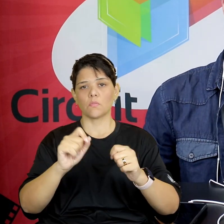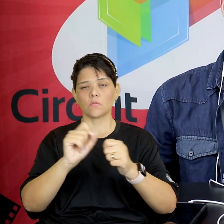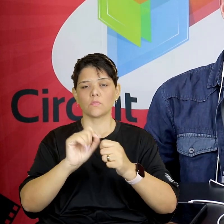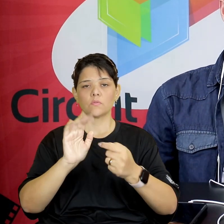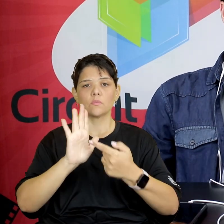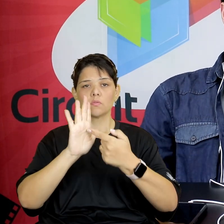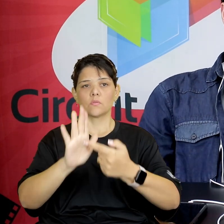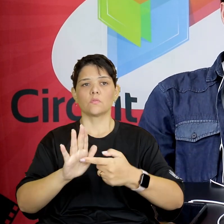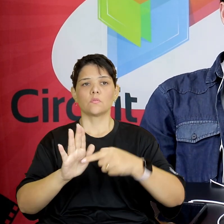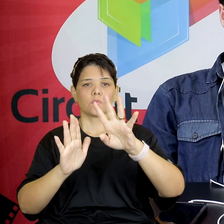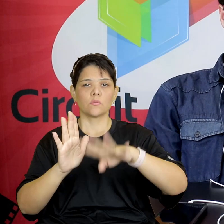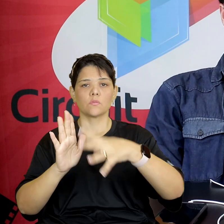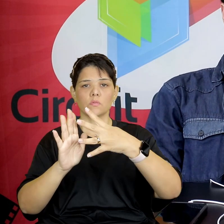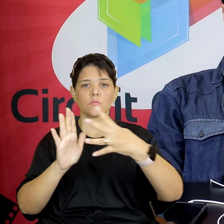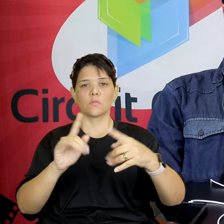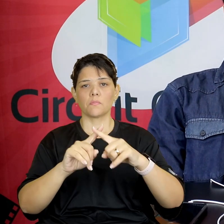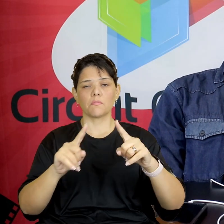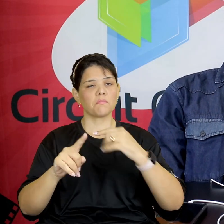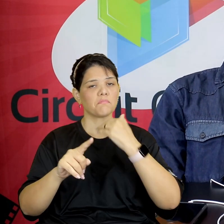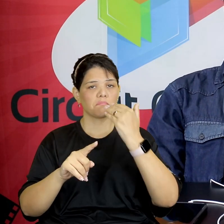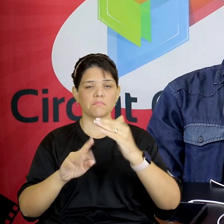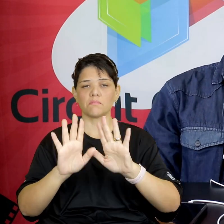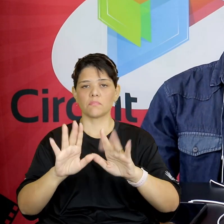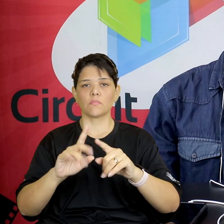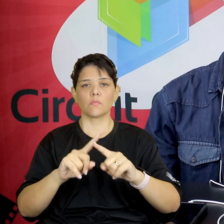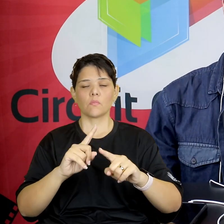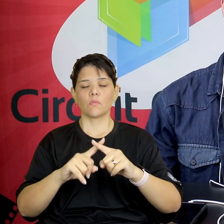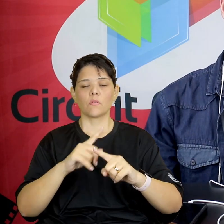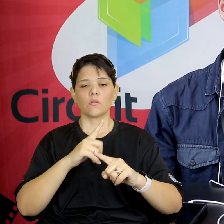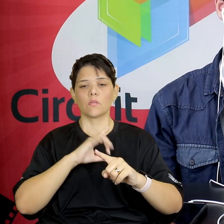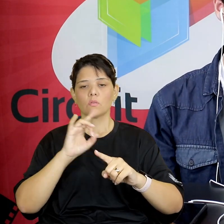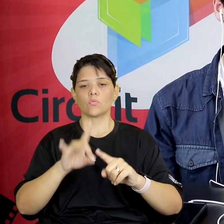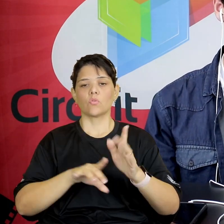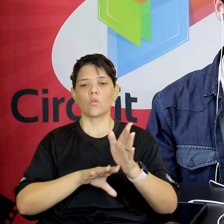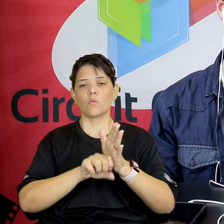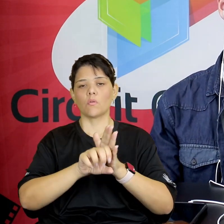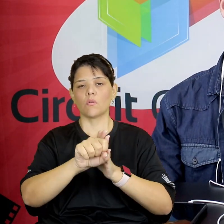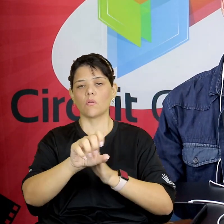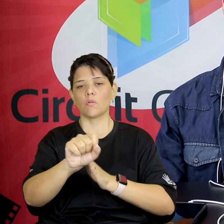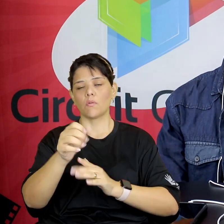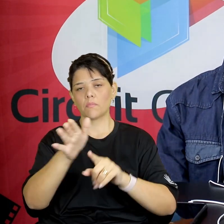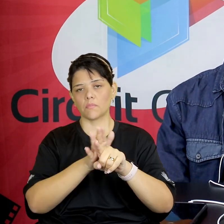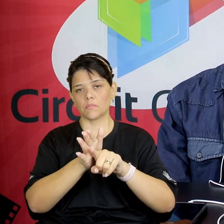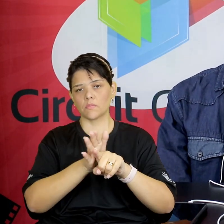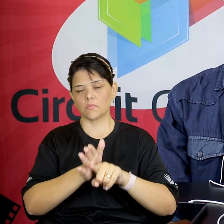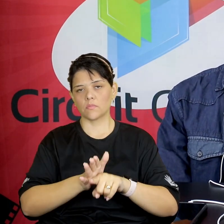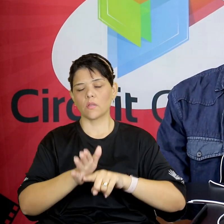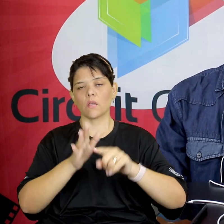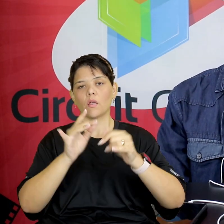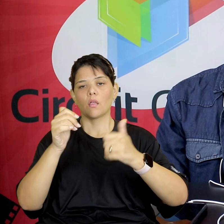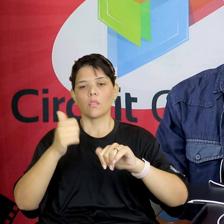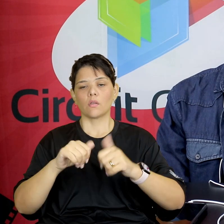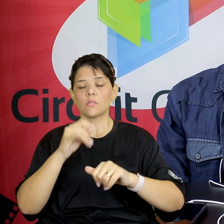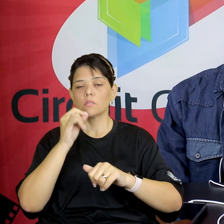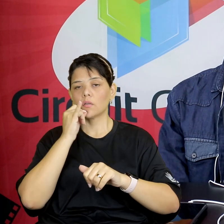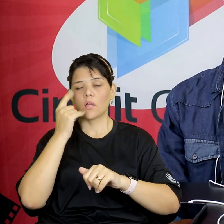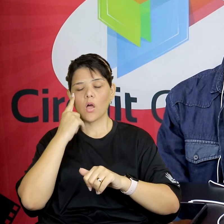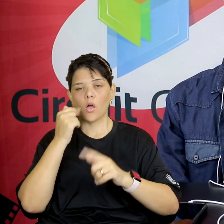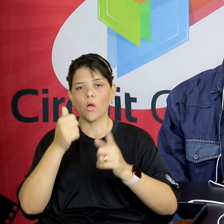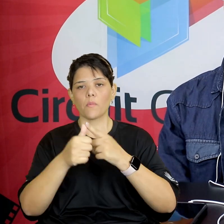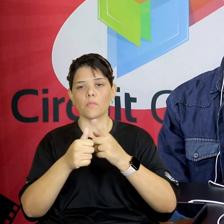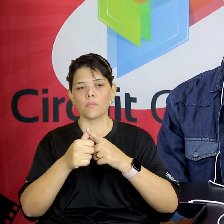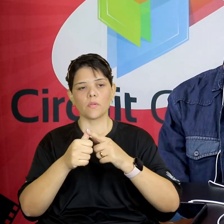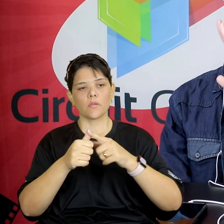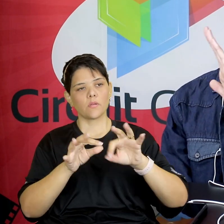vocês, mas é bem essa questão. É só vocês analisarem assim. O primeiro número é largura,